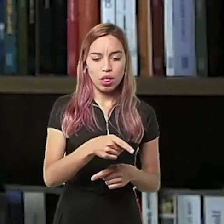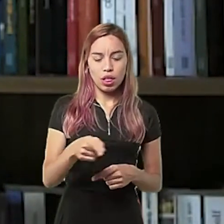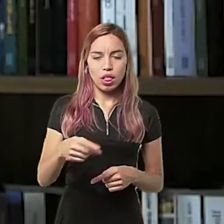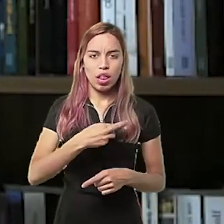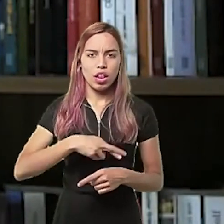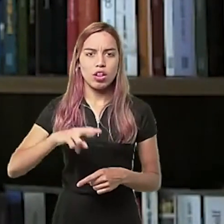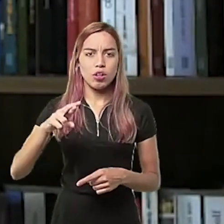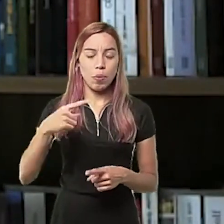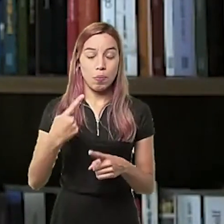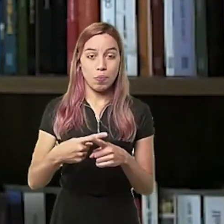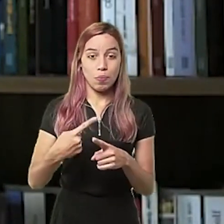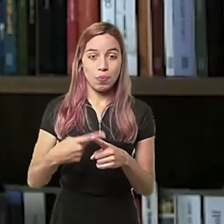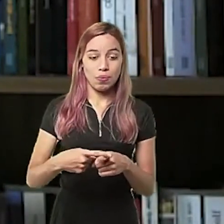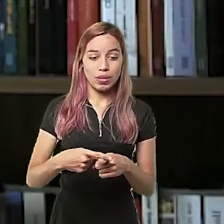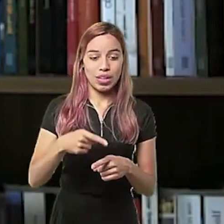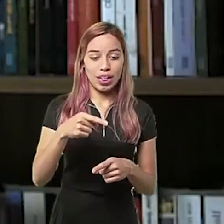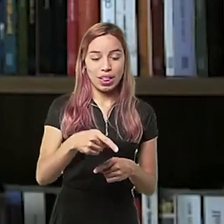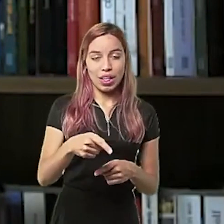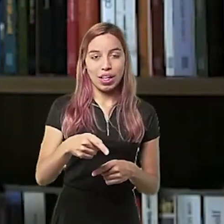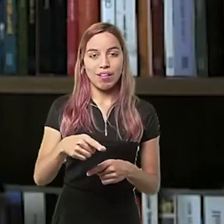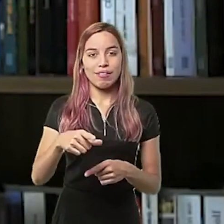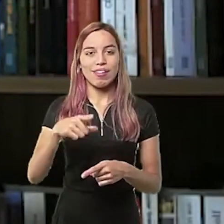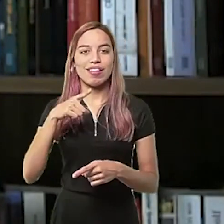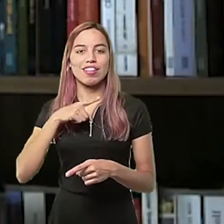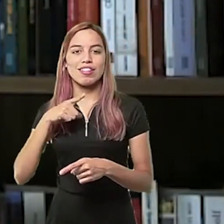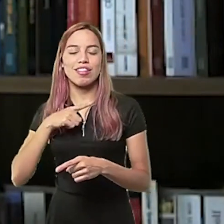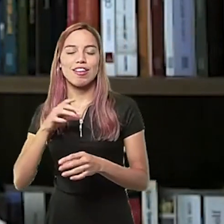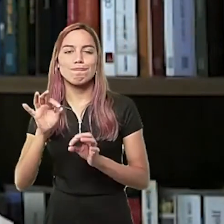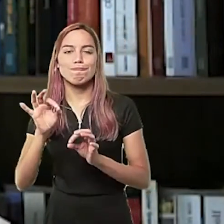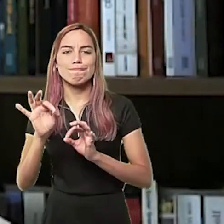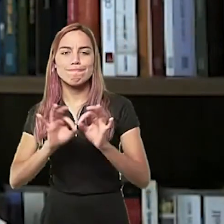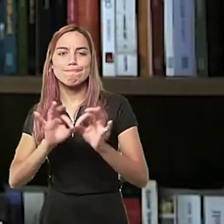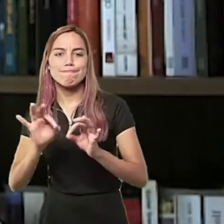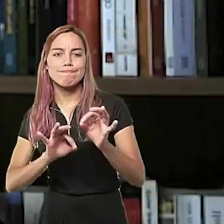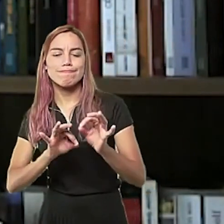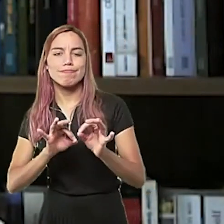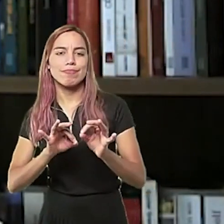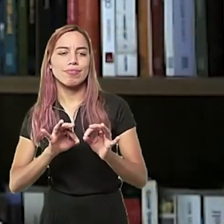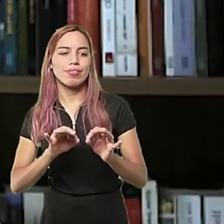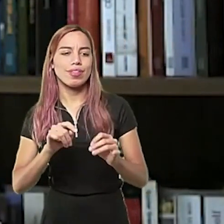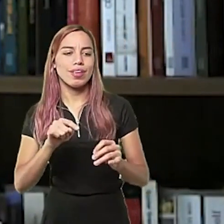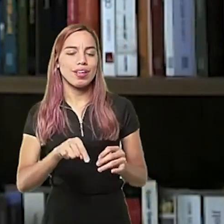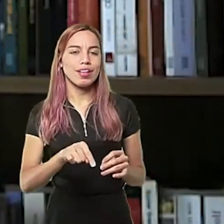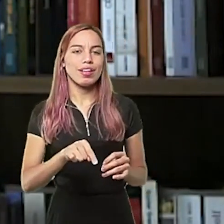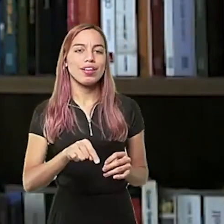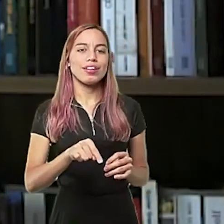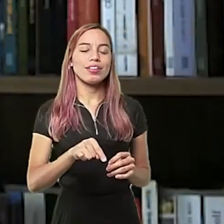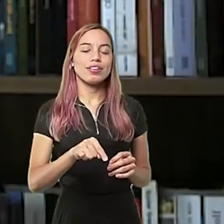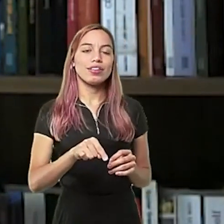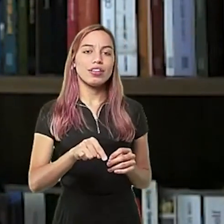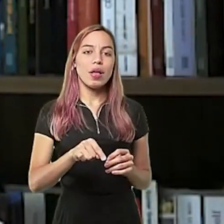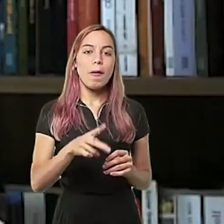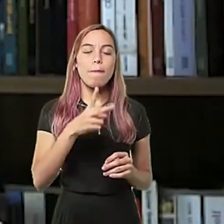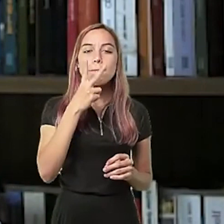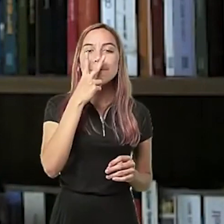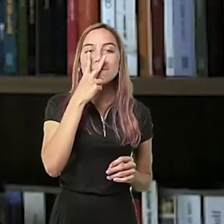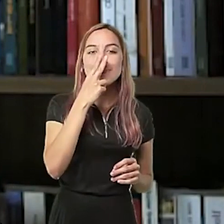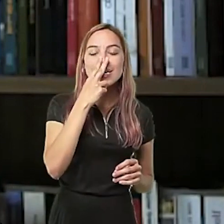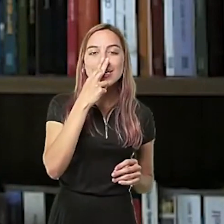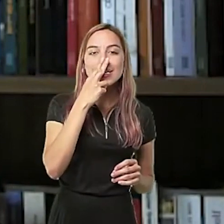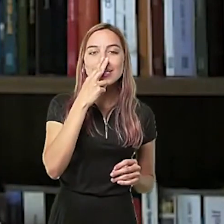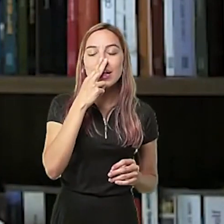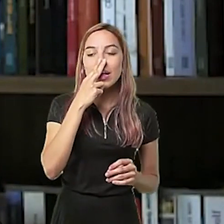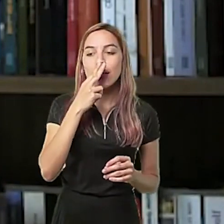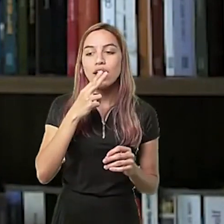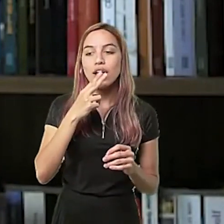naquelas práticas se guarda muita coisa que para nós se parece, são coisas